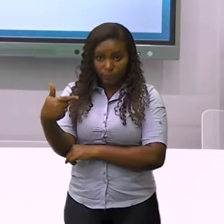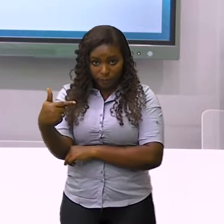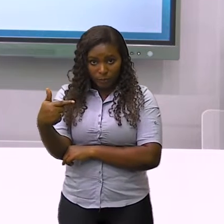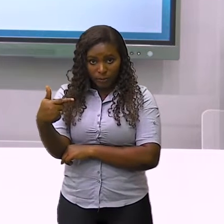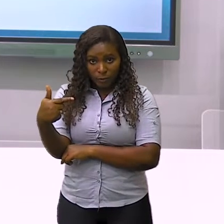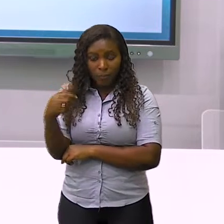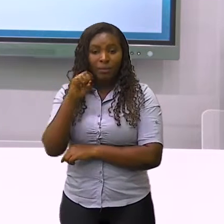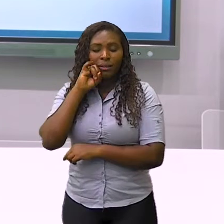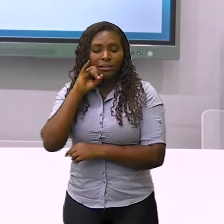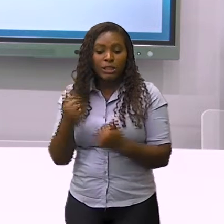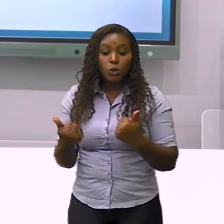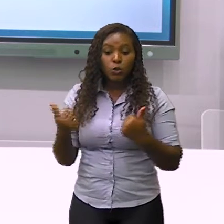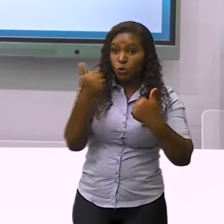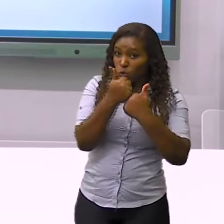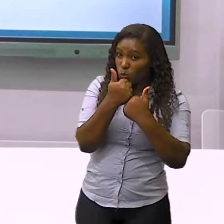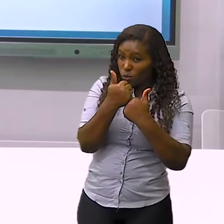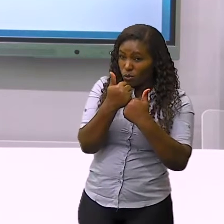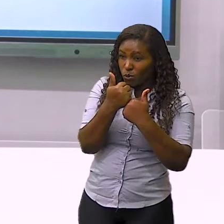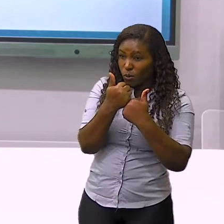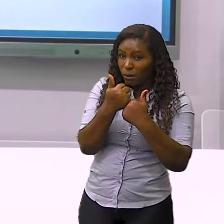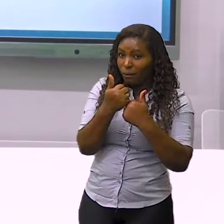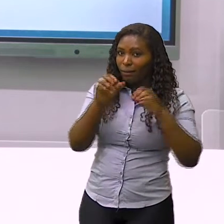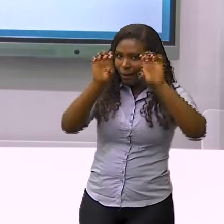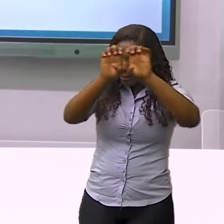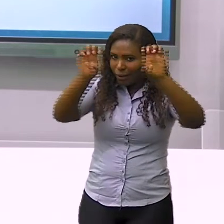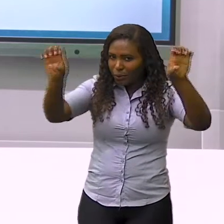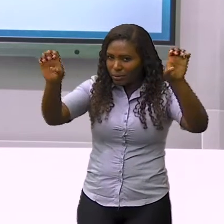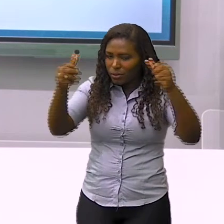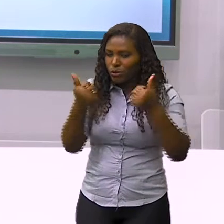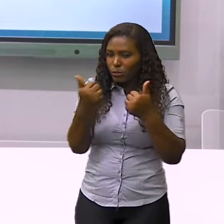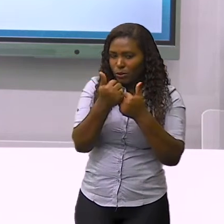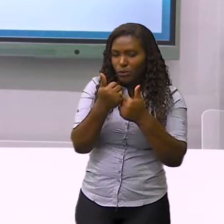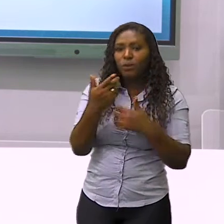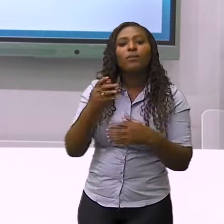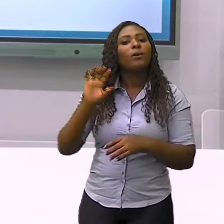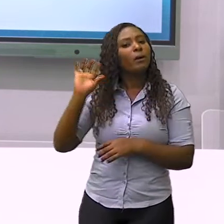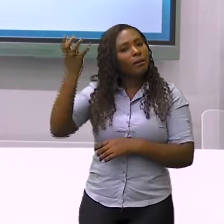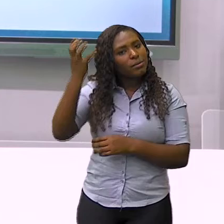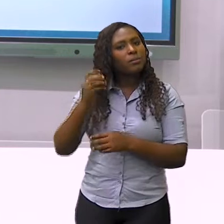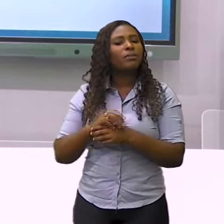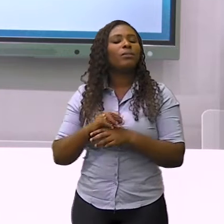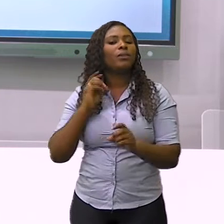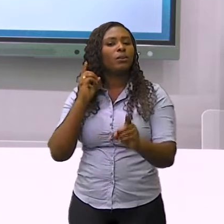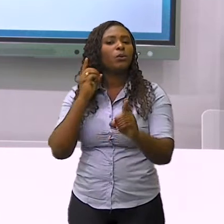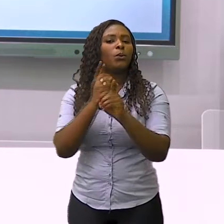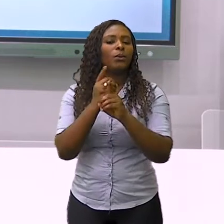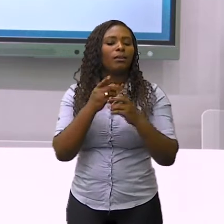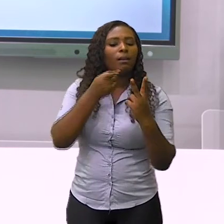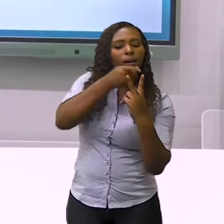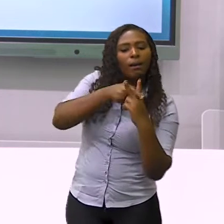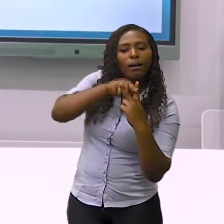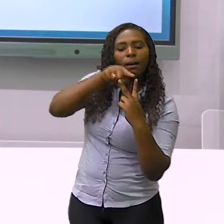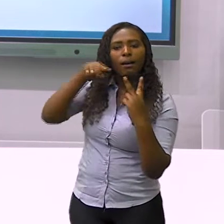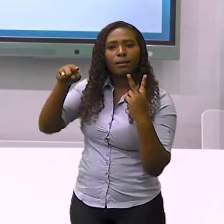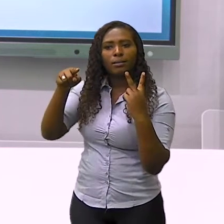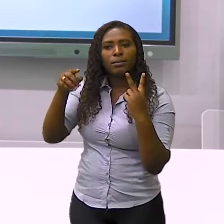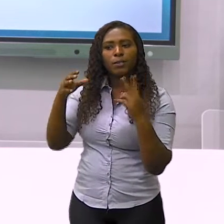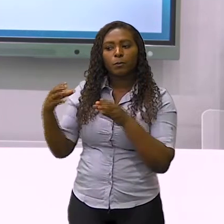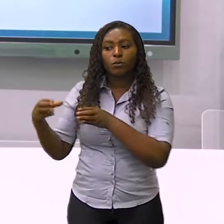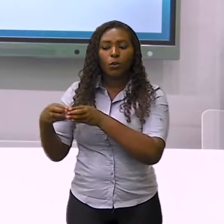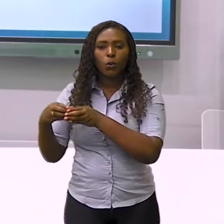mais, e aqui o menos, ó, menos vezes menos, mais o menos 2k. 4 vezes 2,